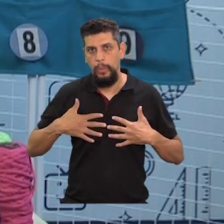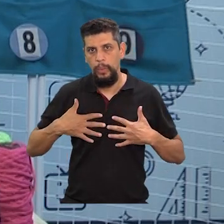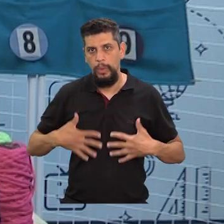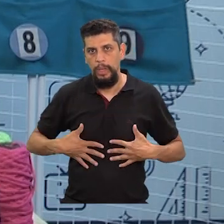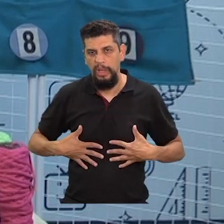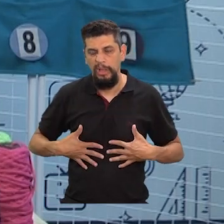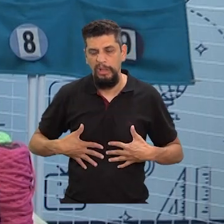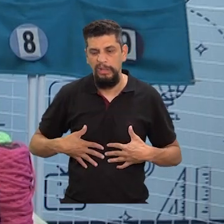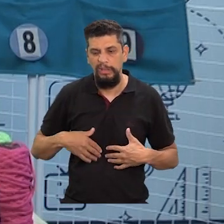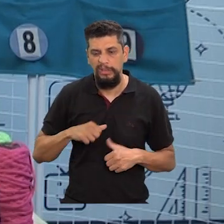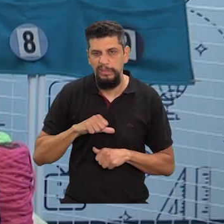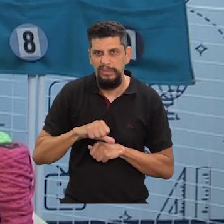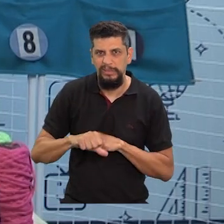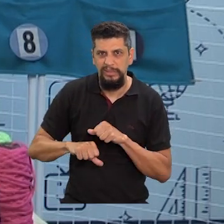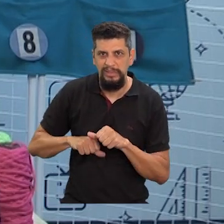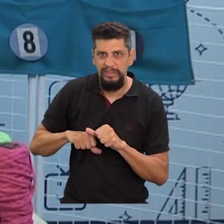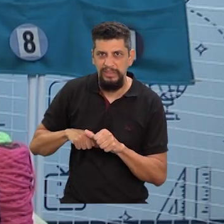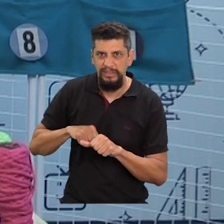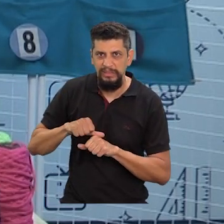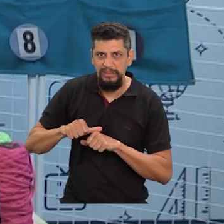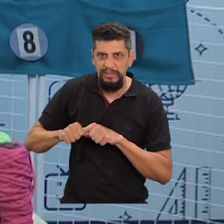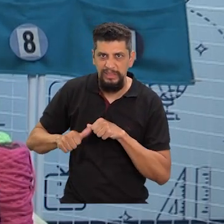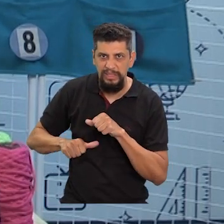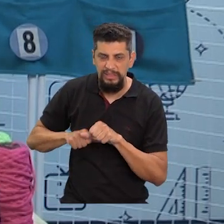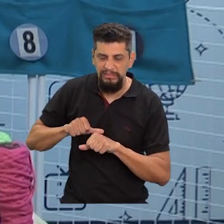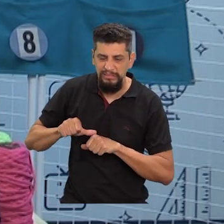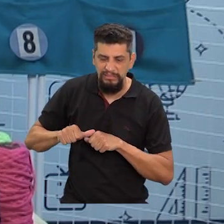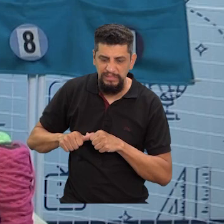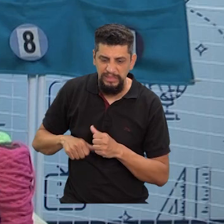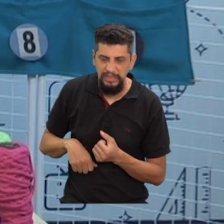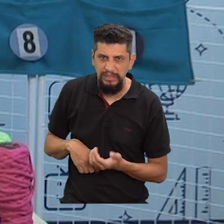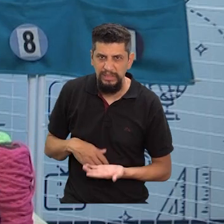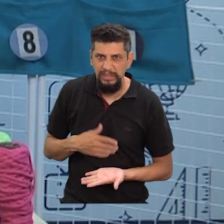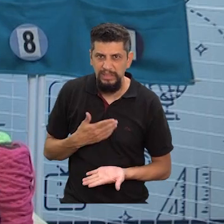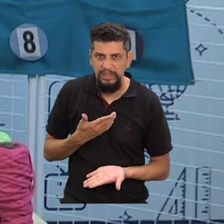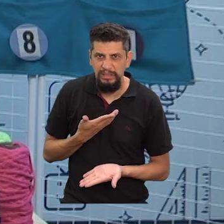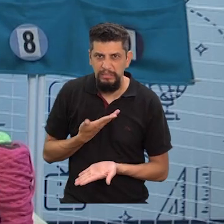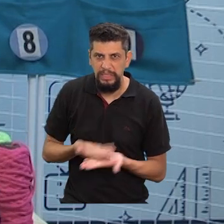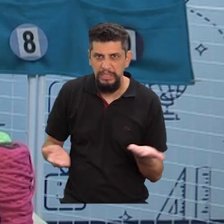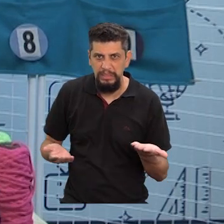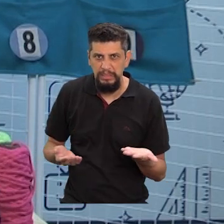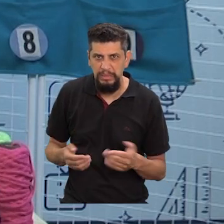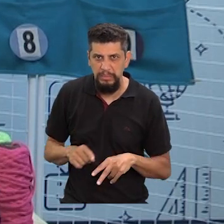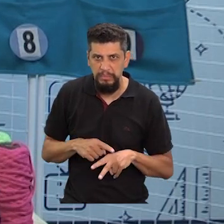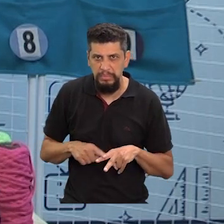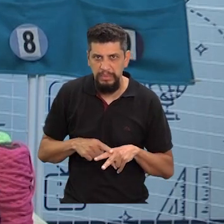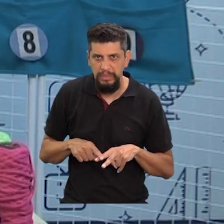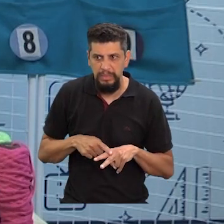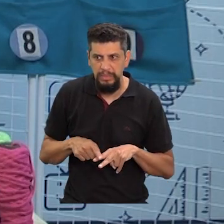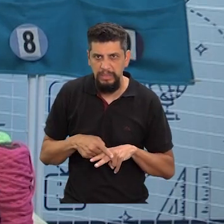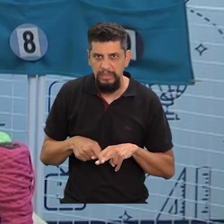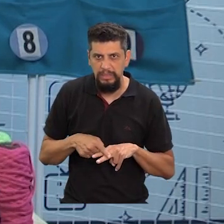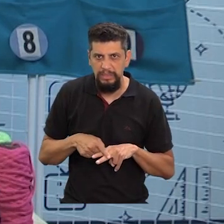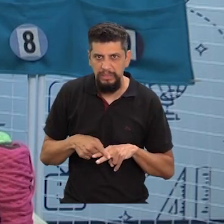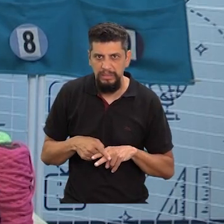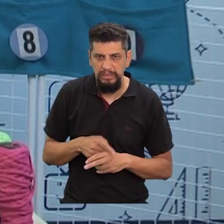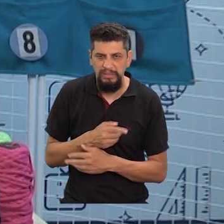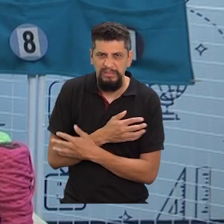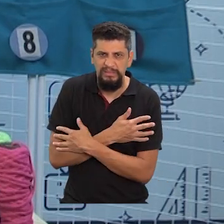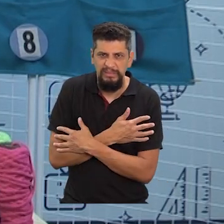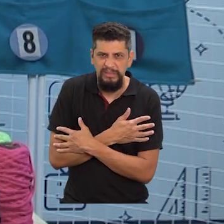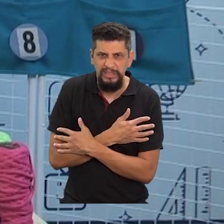corpo de Aracne começou a se transformar, começou a perder os braços, as pernas e nascerem